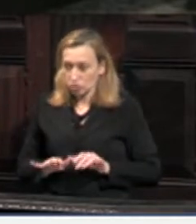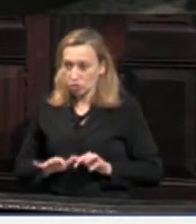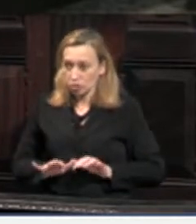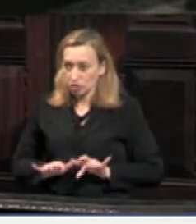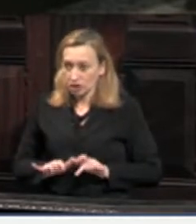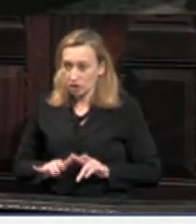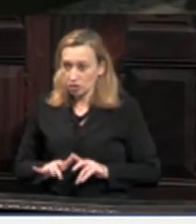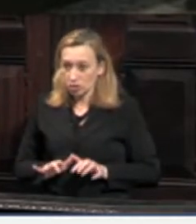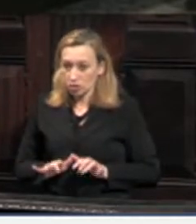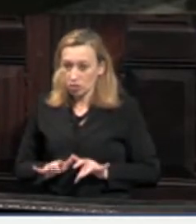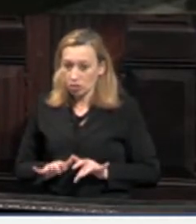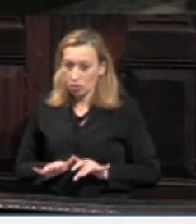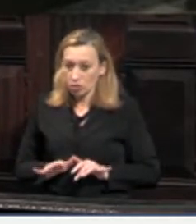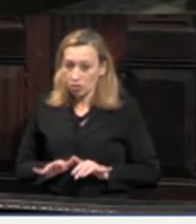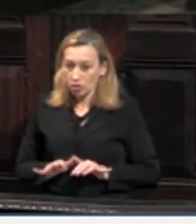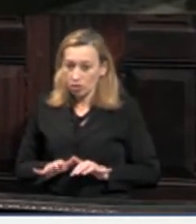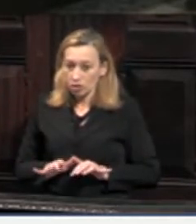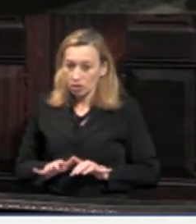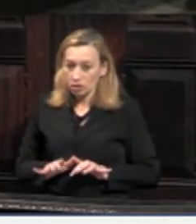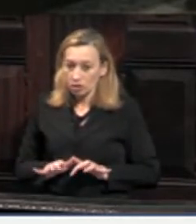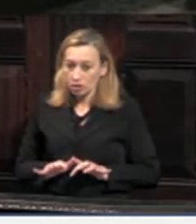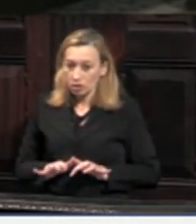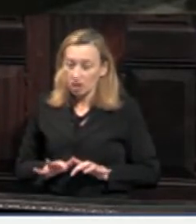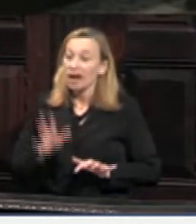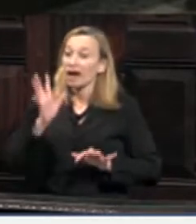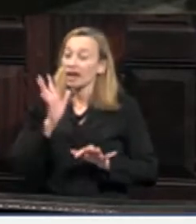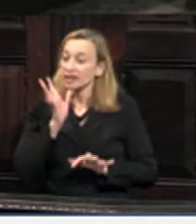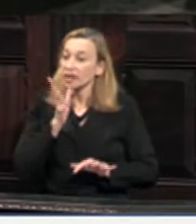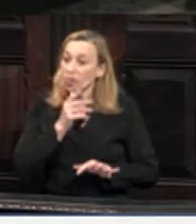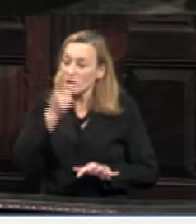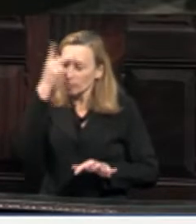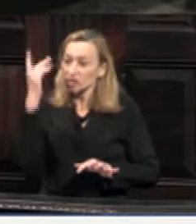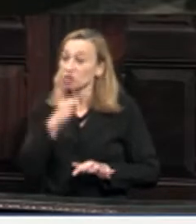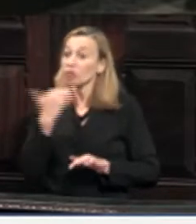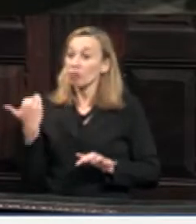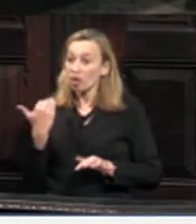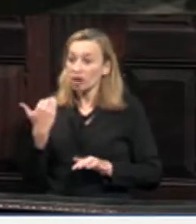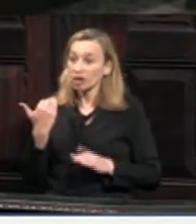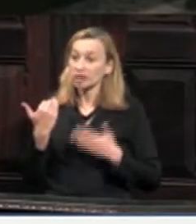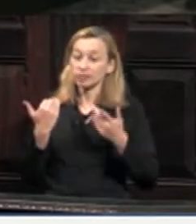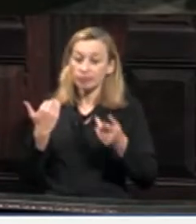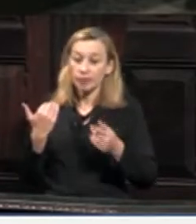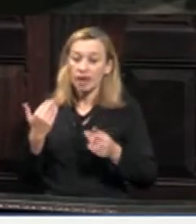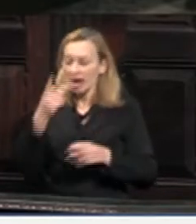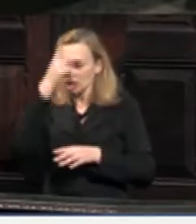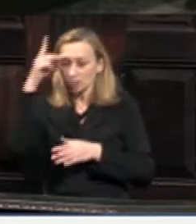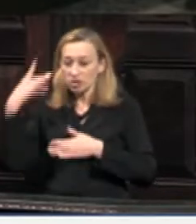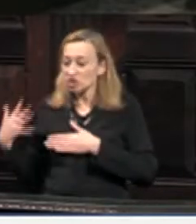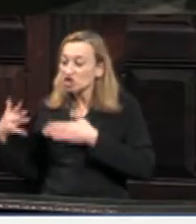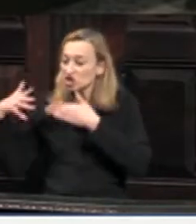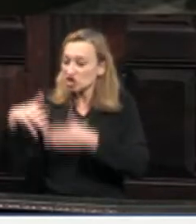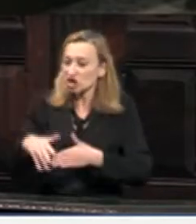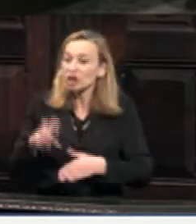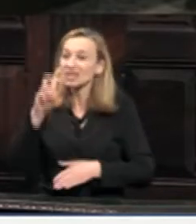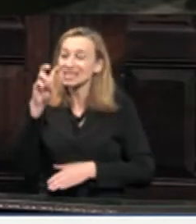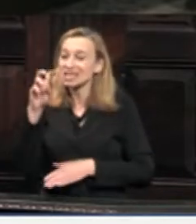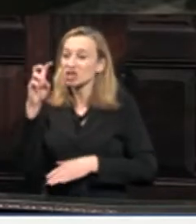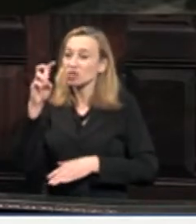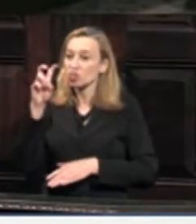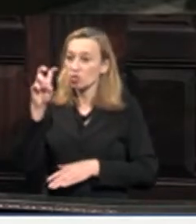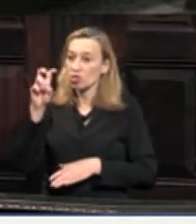é pedir ao governador que sancione para dar uma condição àquelas pessoas que chegam 5 horas numa